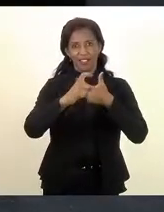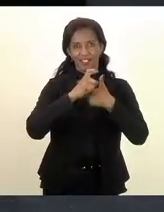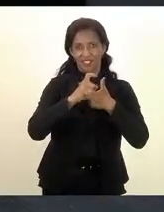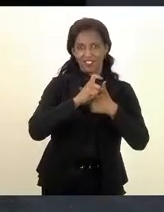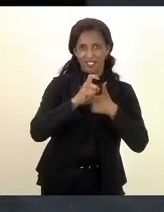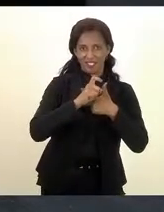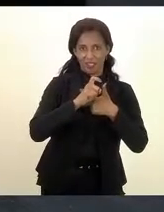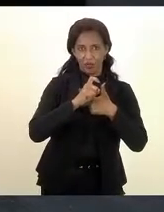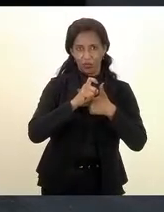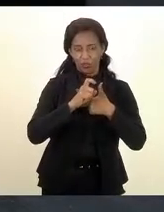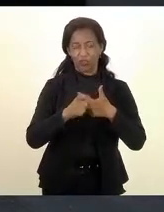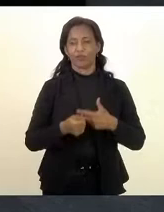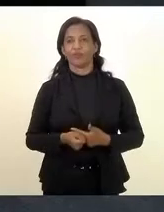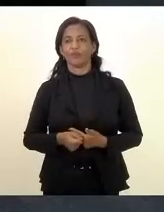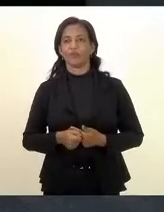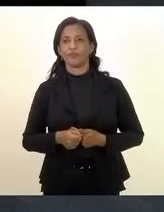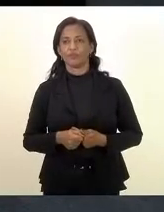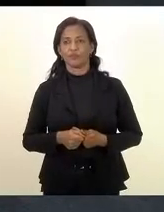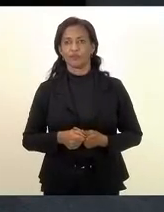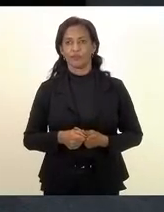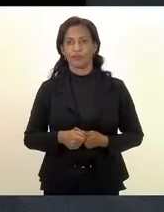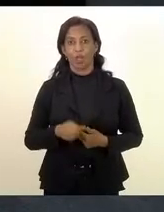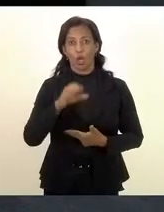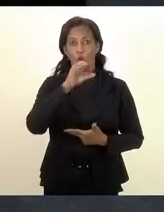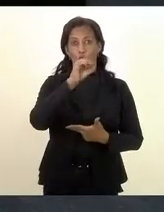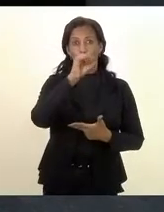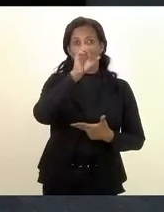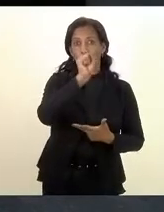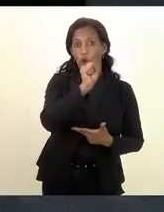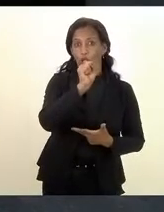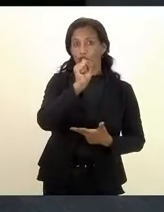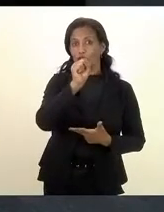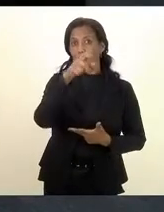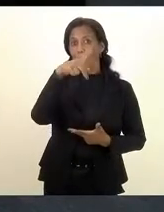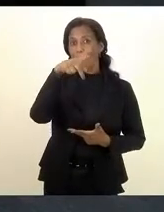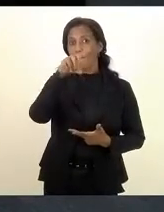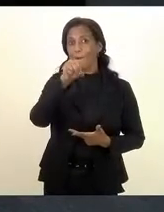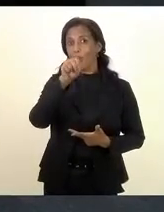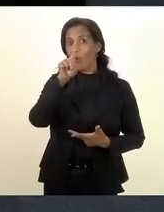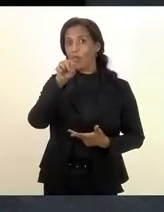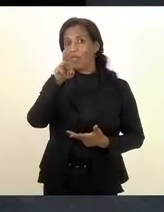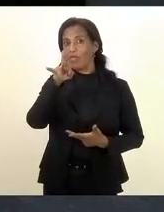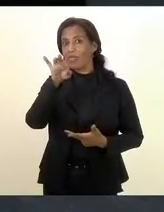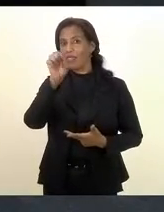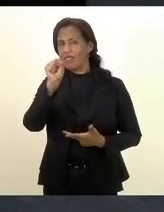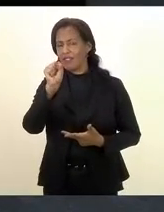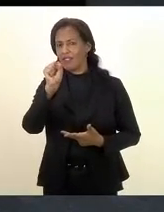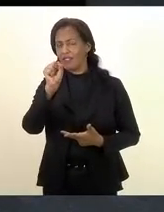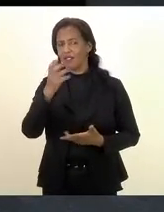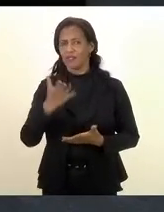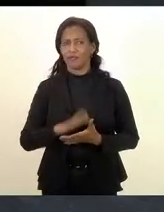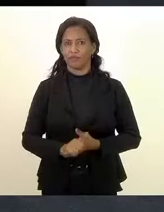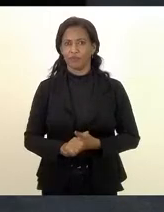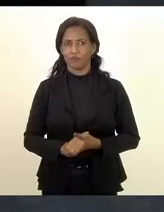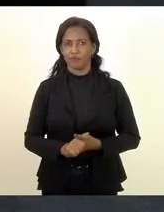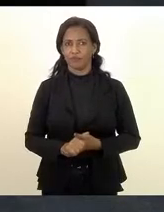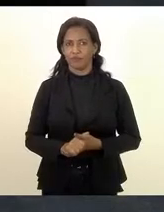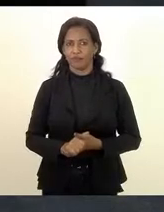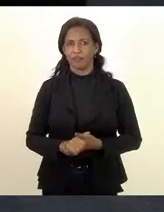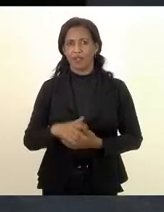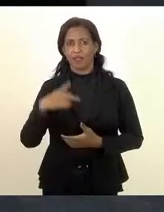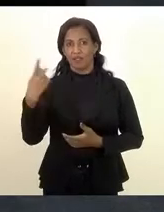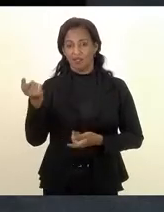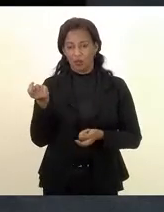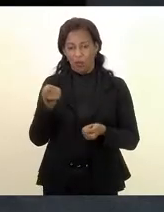os poderes executivos os poderes executivos através de seus órgãos de